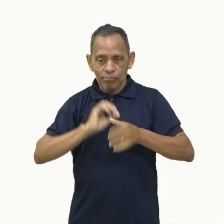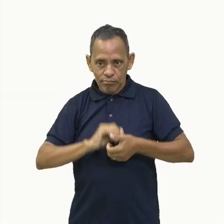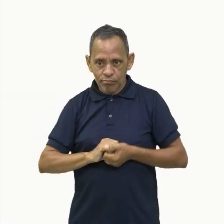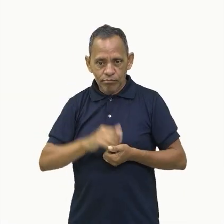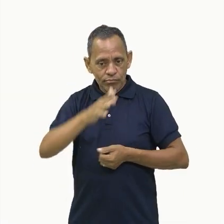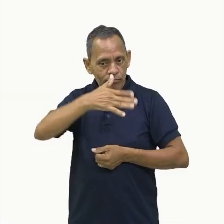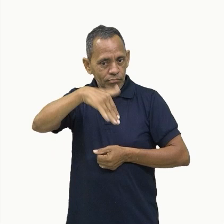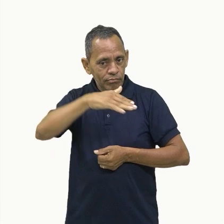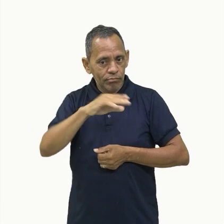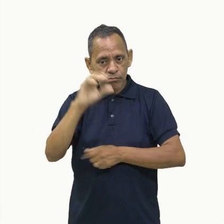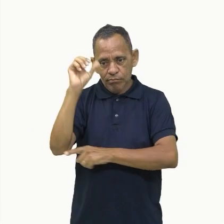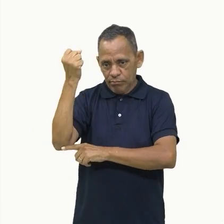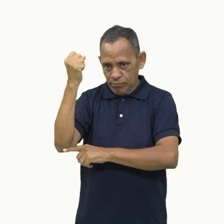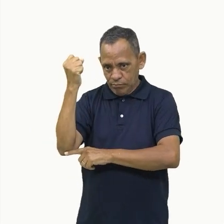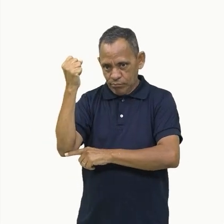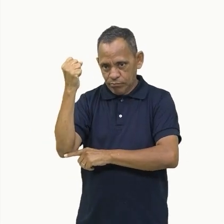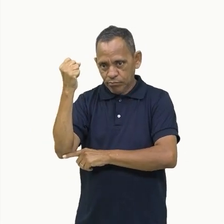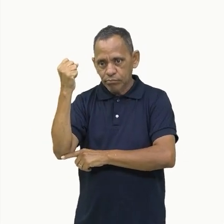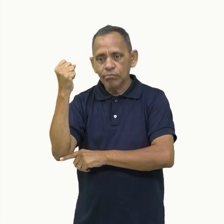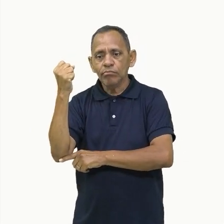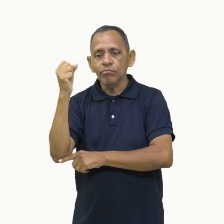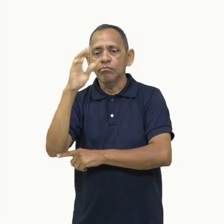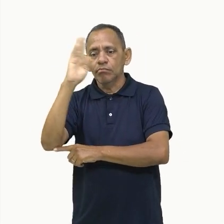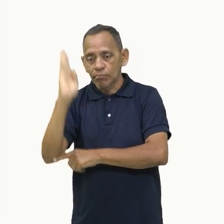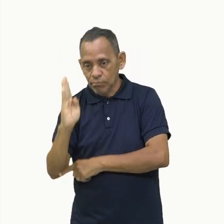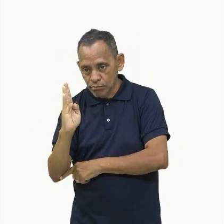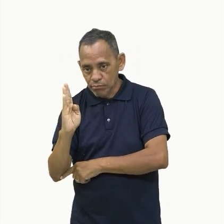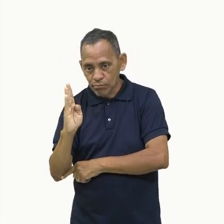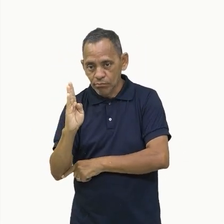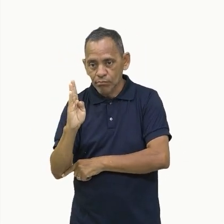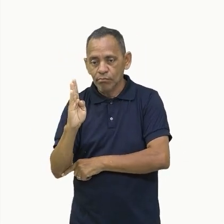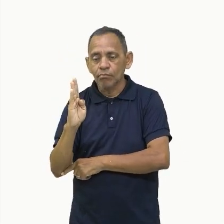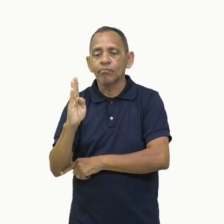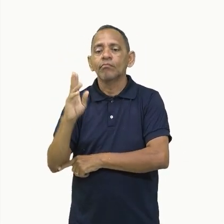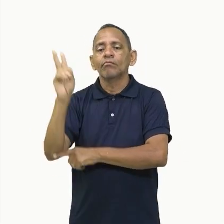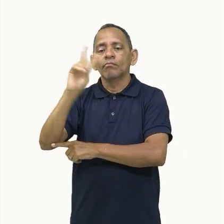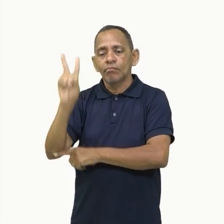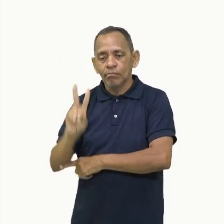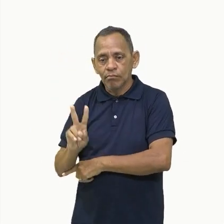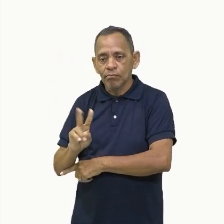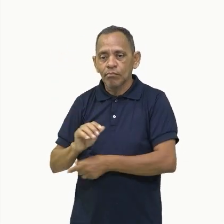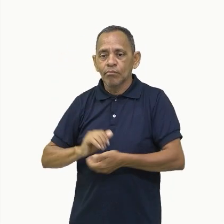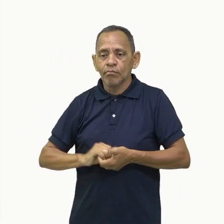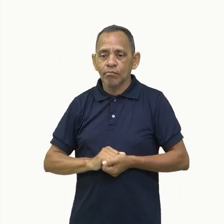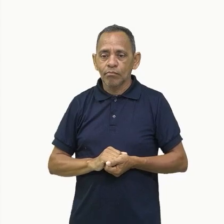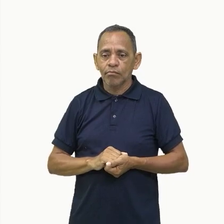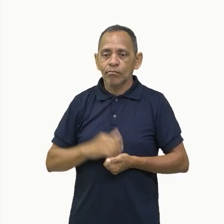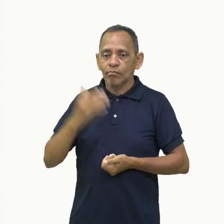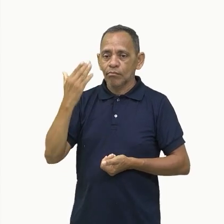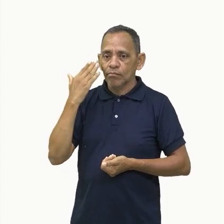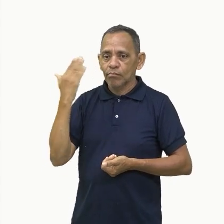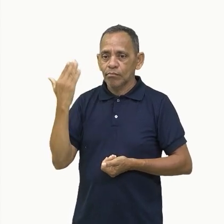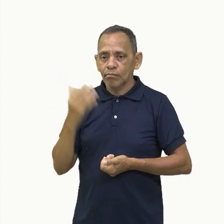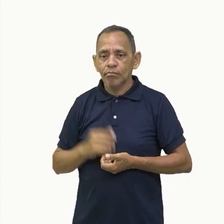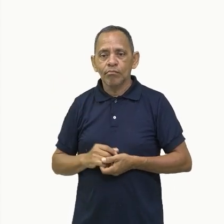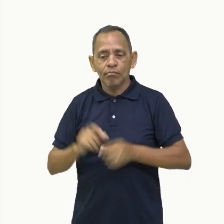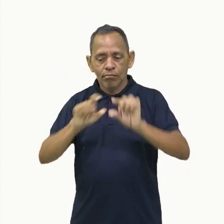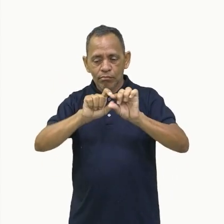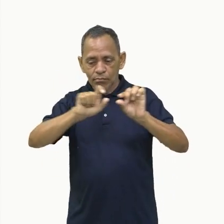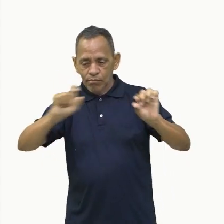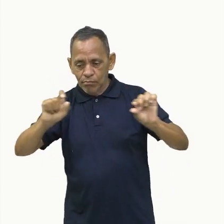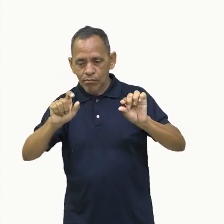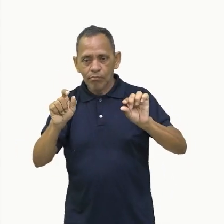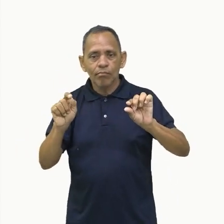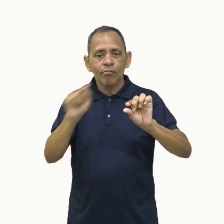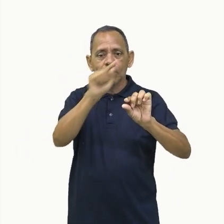da Argentina, do Brasil e da Venezuela. Olha só. A